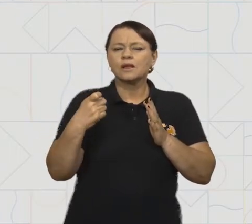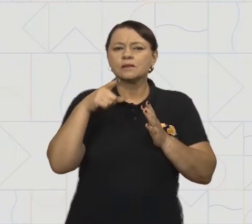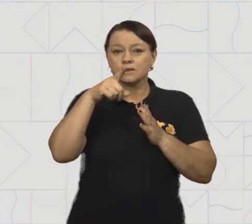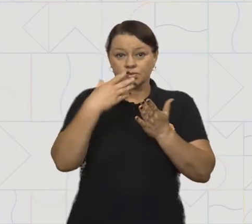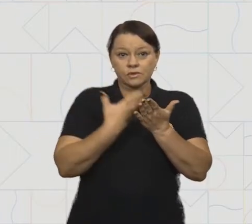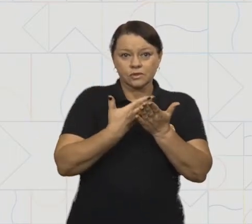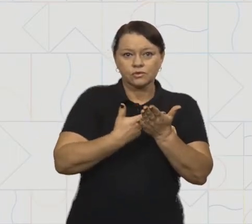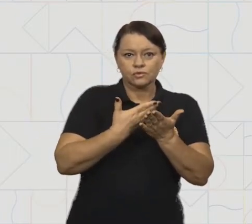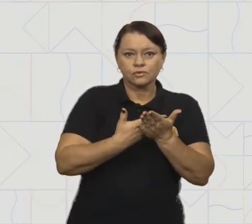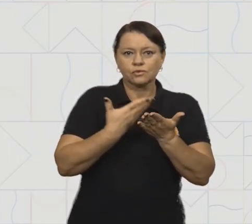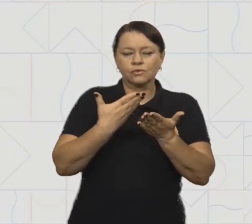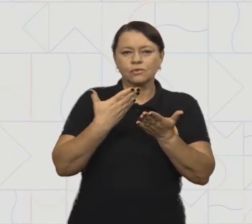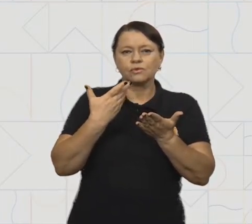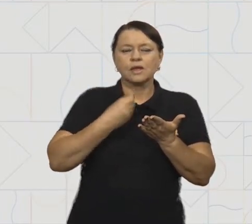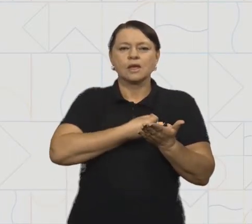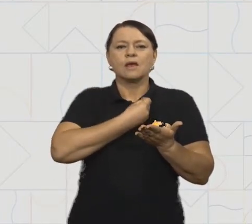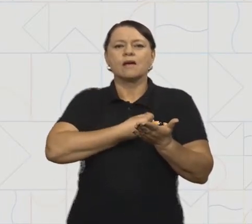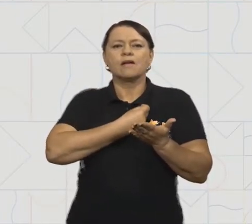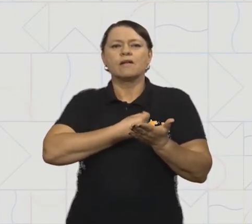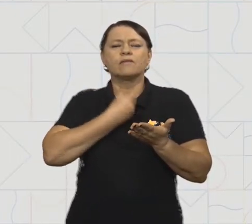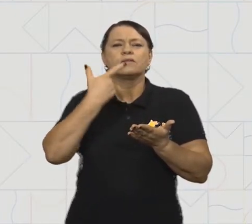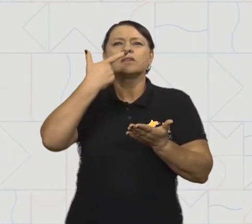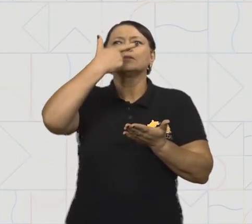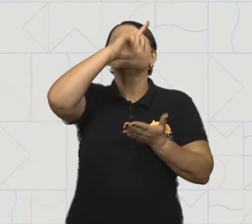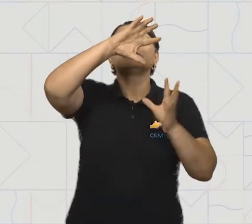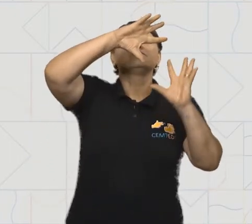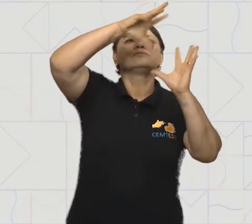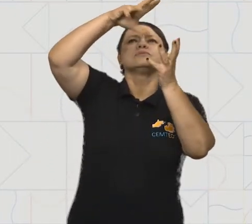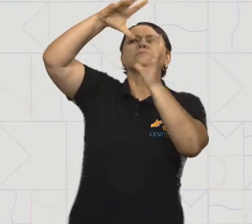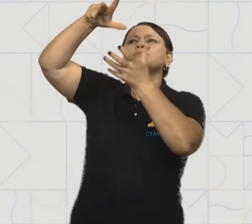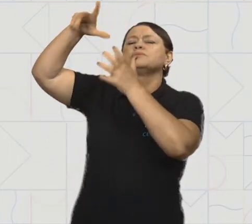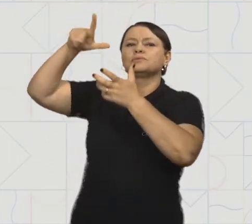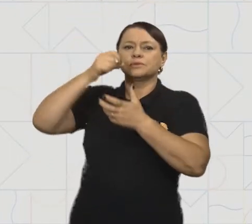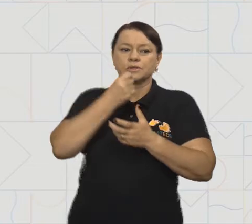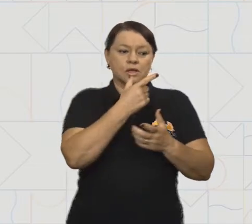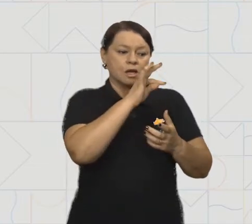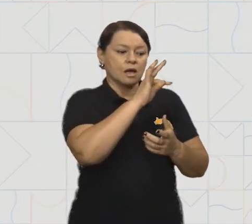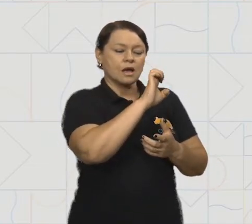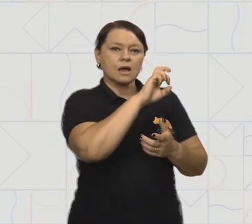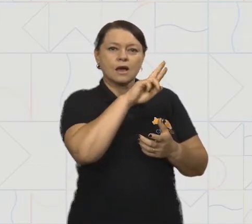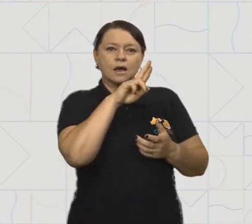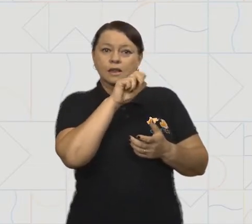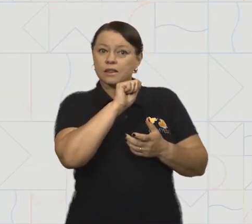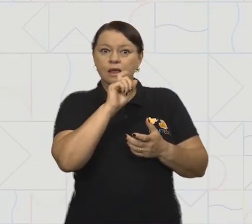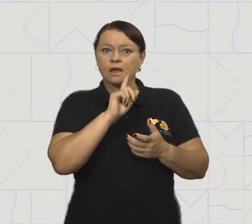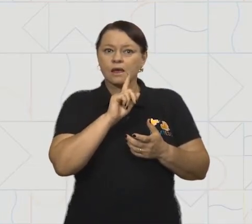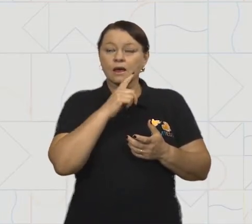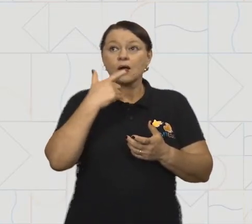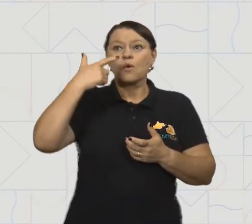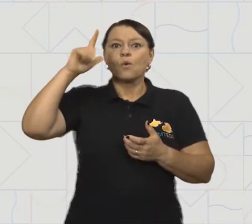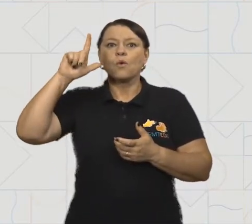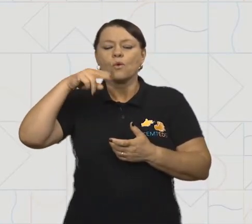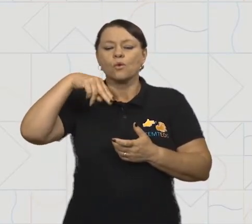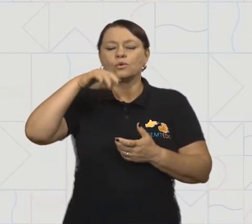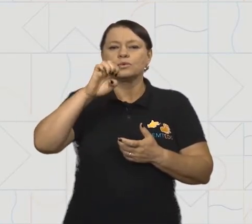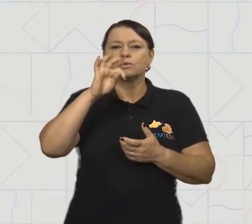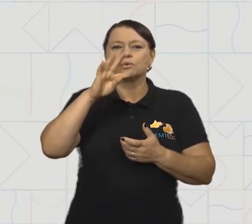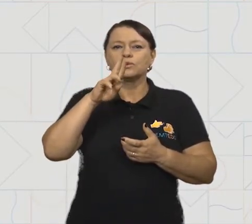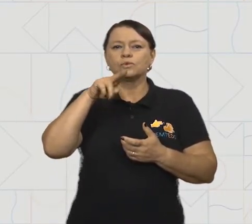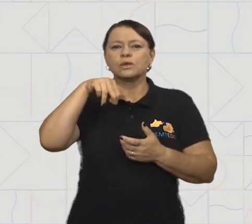L. Se vocês perceberem lá na primeira coluna, nós temos a letra L, ou seja, palavras paroxítonas terminadas